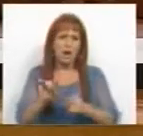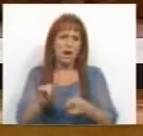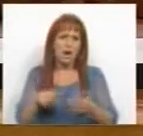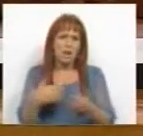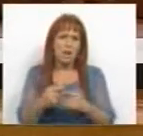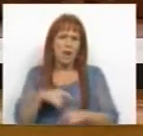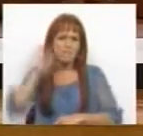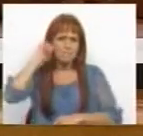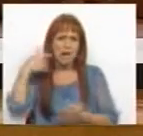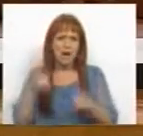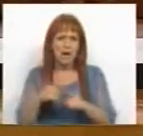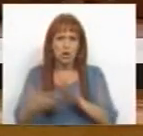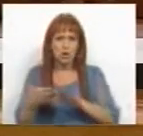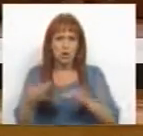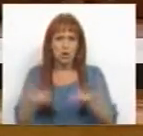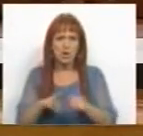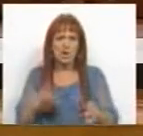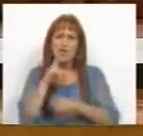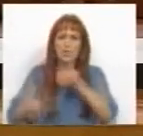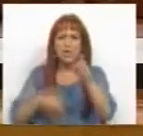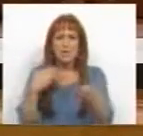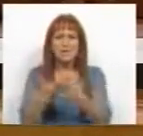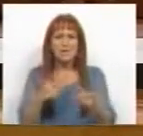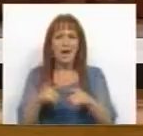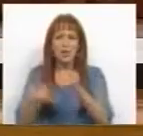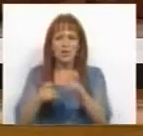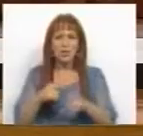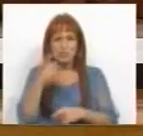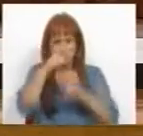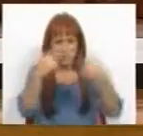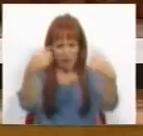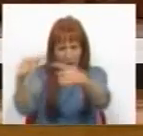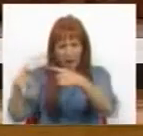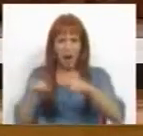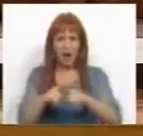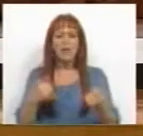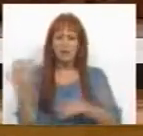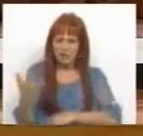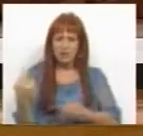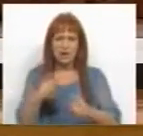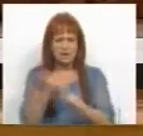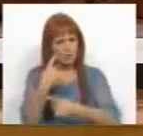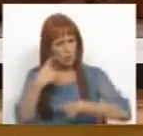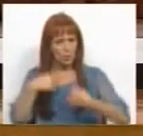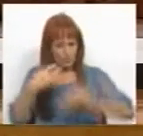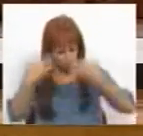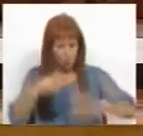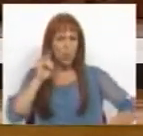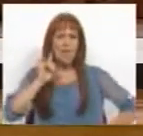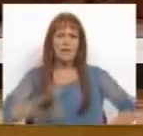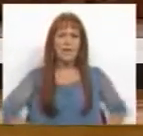vai certamente comprometer a urgência em dar resposta às necessidades das populações que têm direito a serviços públicos de